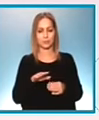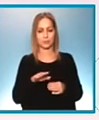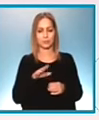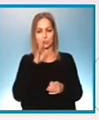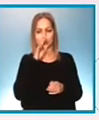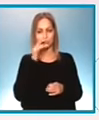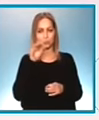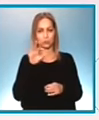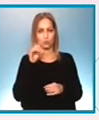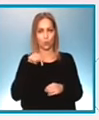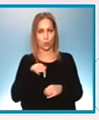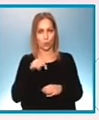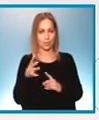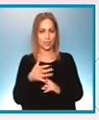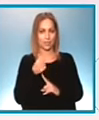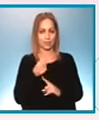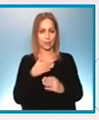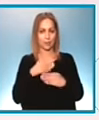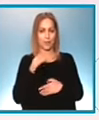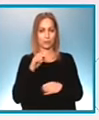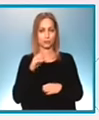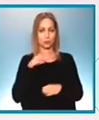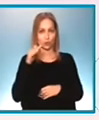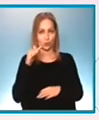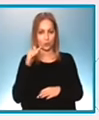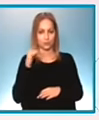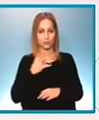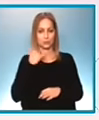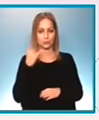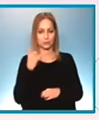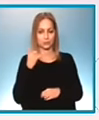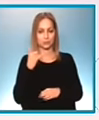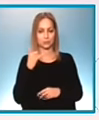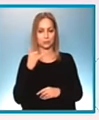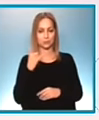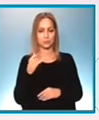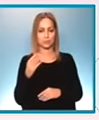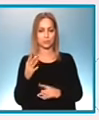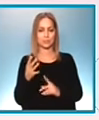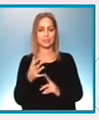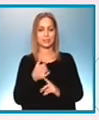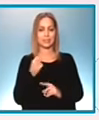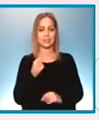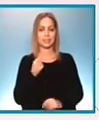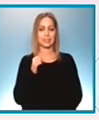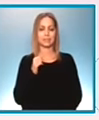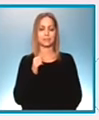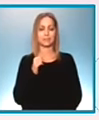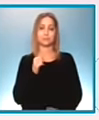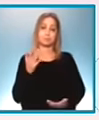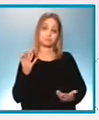selecionado de hoje. Portanto, já sabe, tem de ter mais de 18 anos e depois de ganhar os 5 mil, caso seja o feliz contemplado ou a feliz